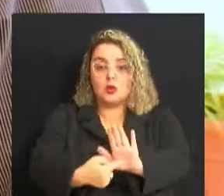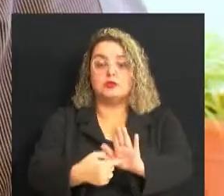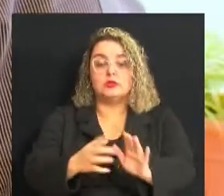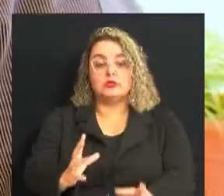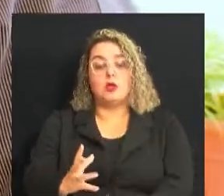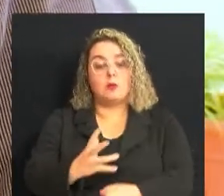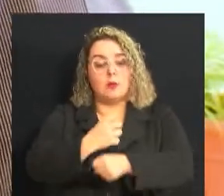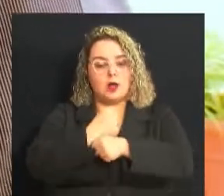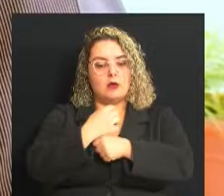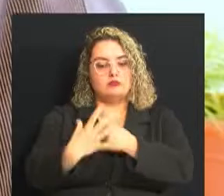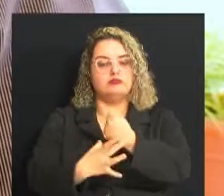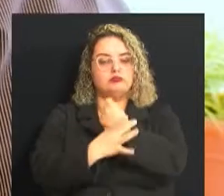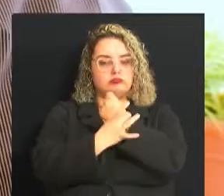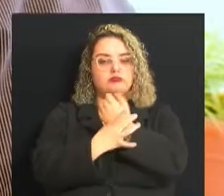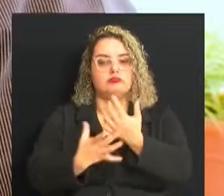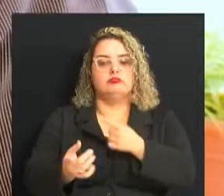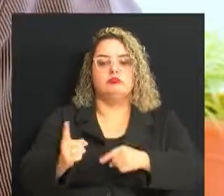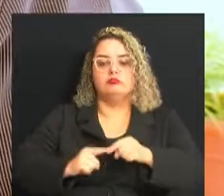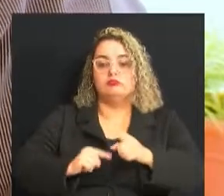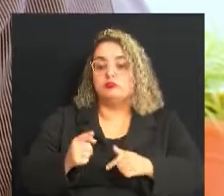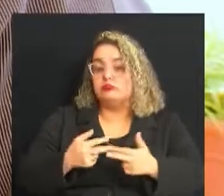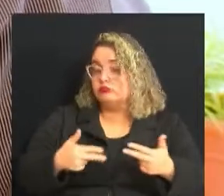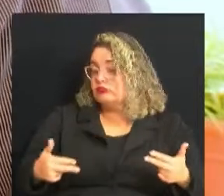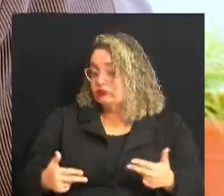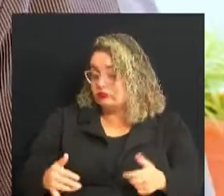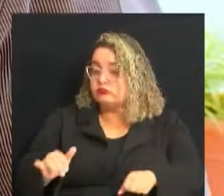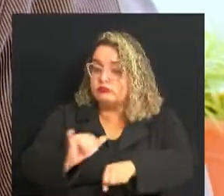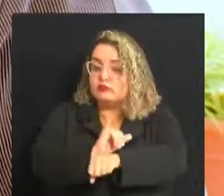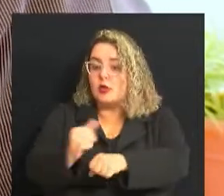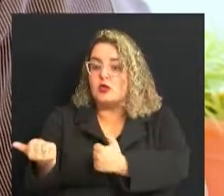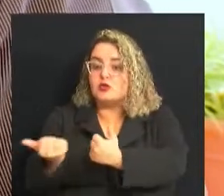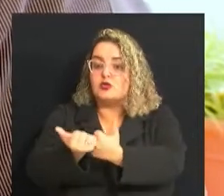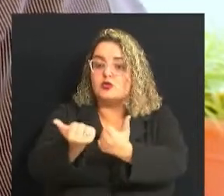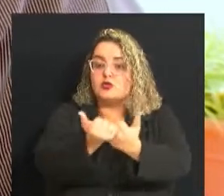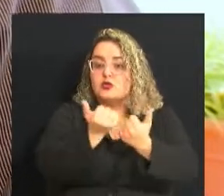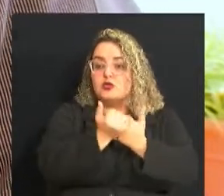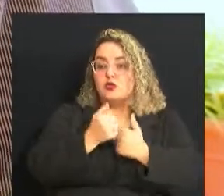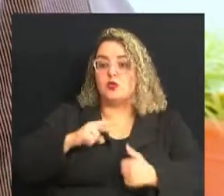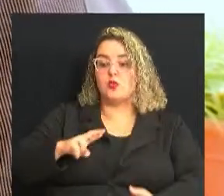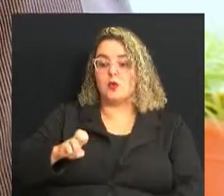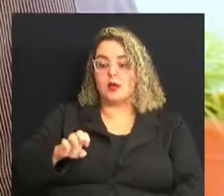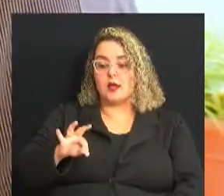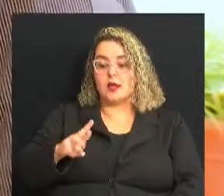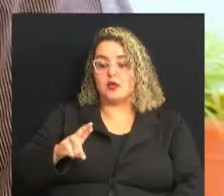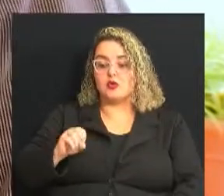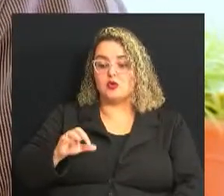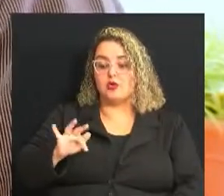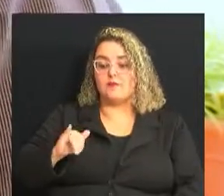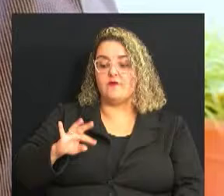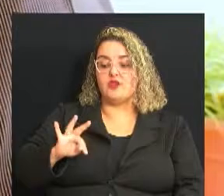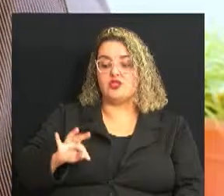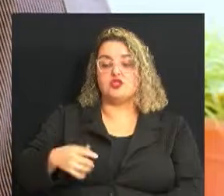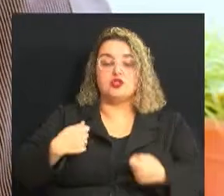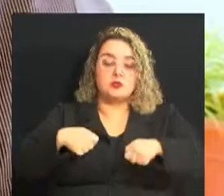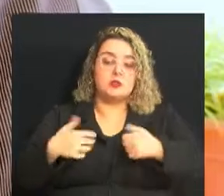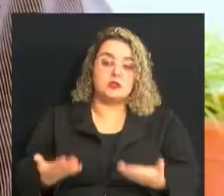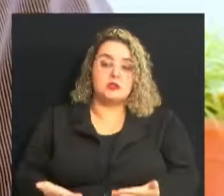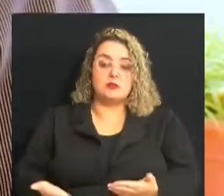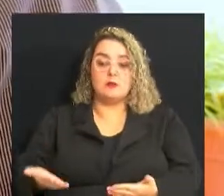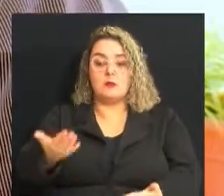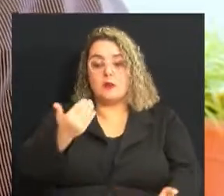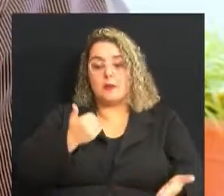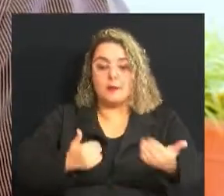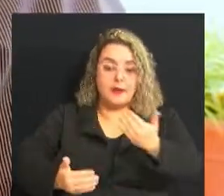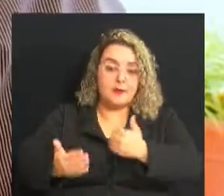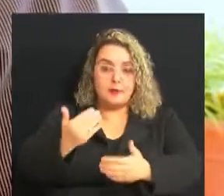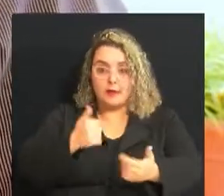os equipamentos, seja substituindo e seja fazendo o retrofit necessário, e também chamar de volta aqueles recursos